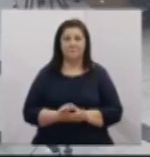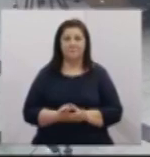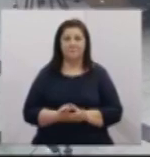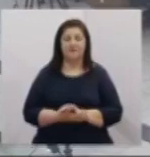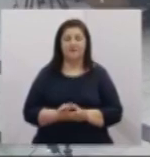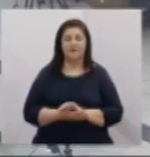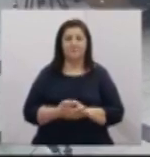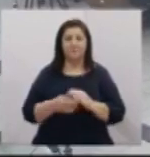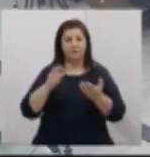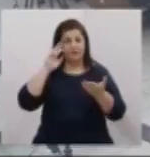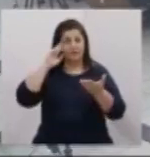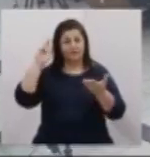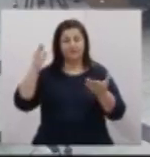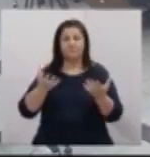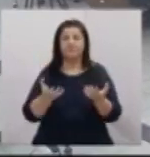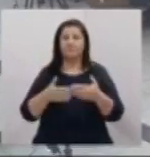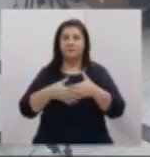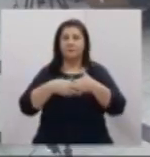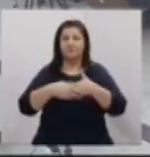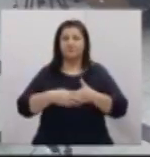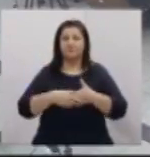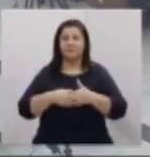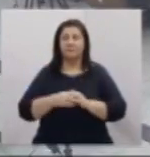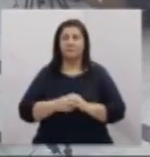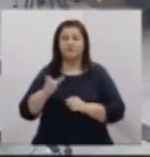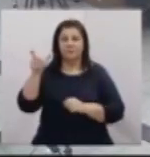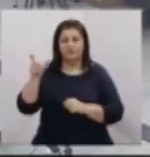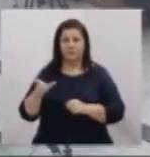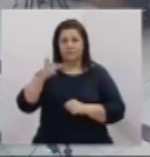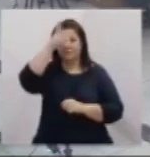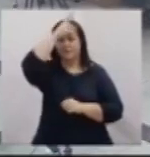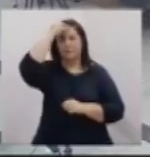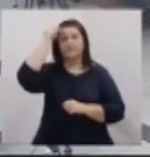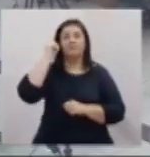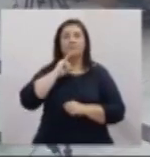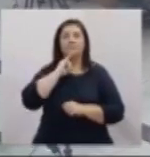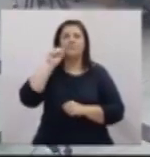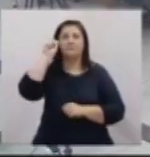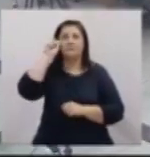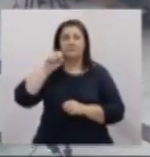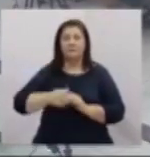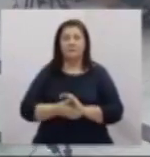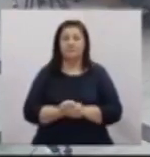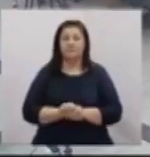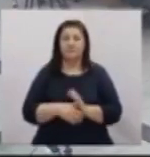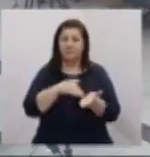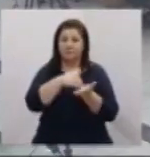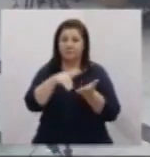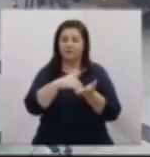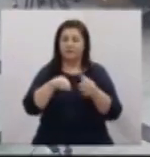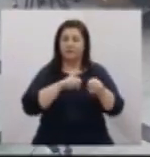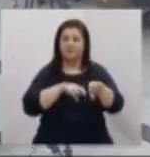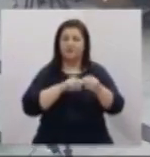Senhoras e senhores, quero aqui cumprimentar o prefeito Isaías Santana, cumprimentar a secretária de Educação